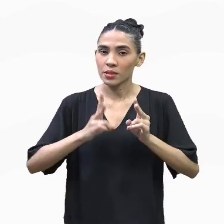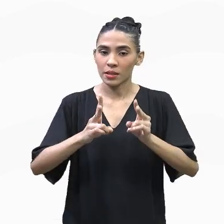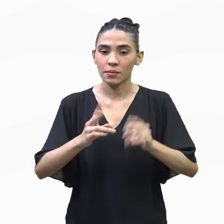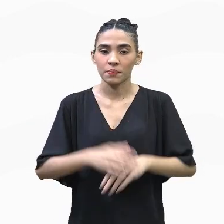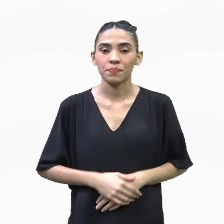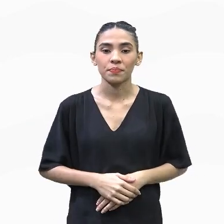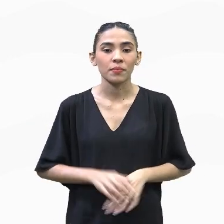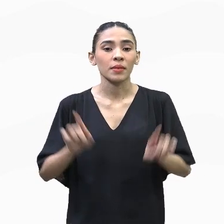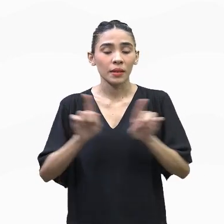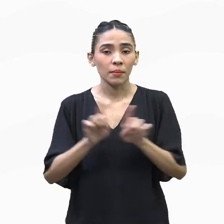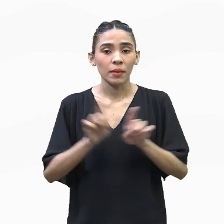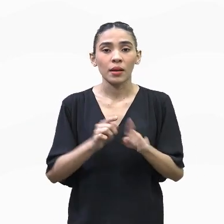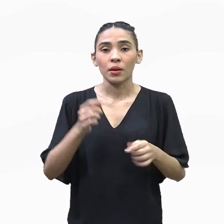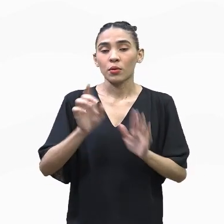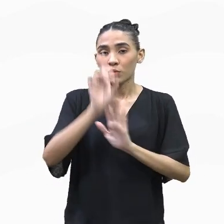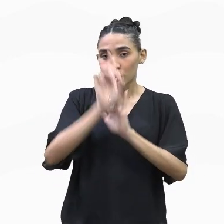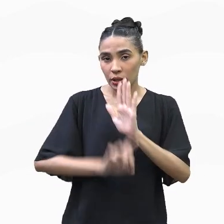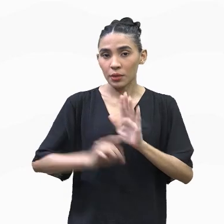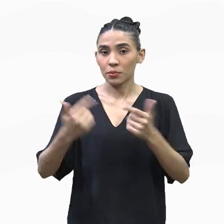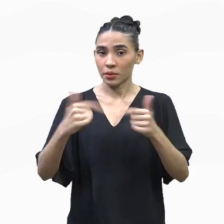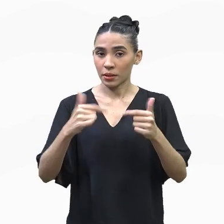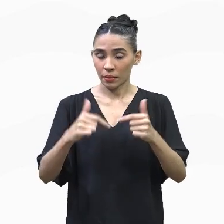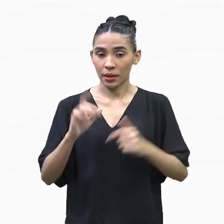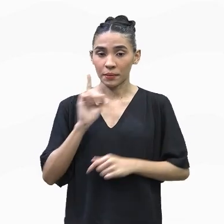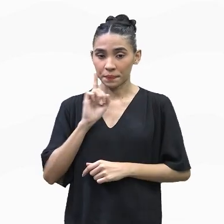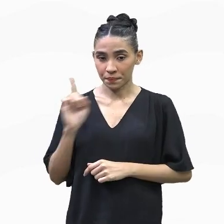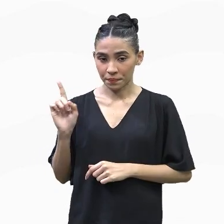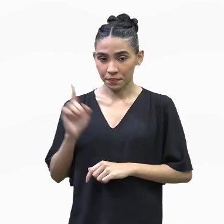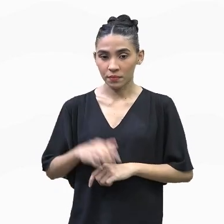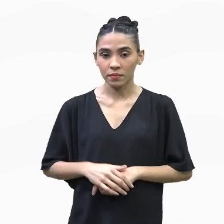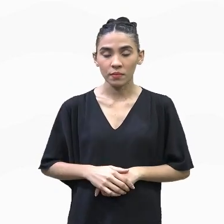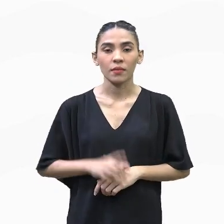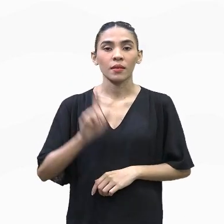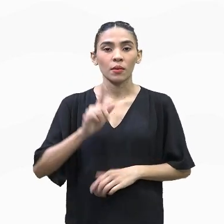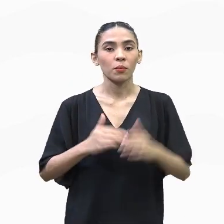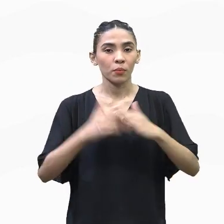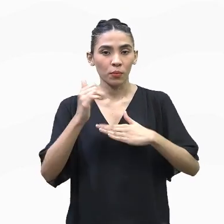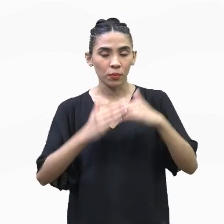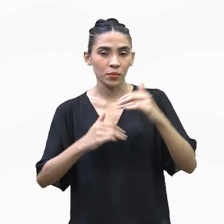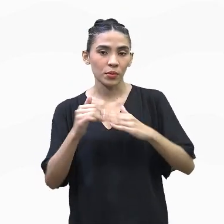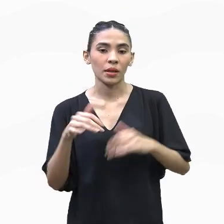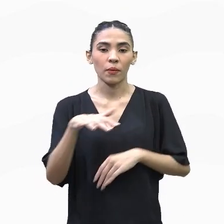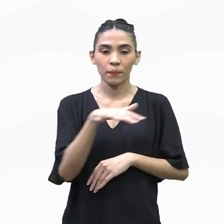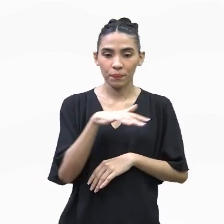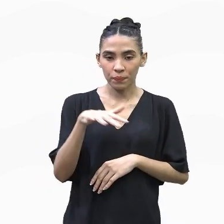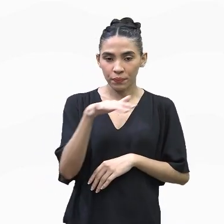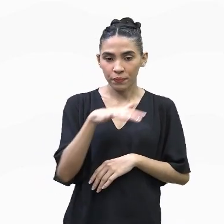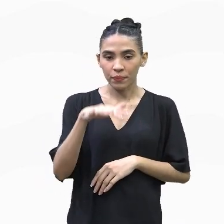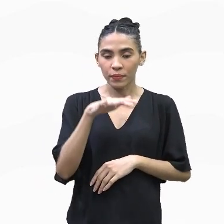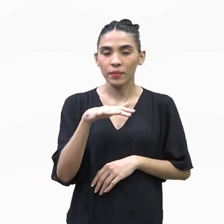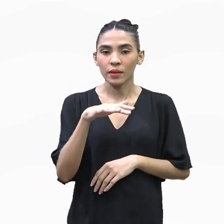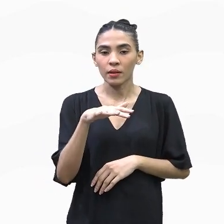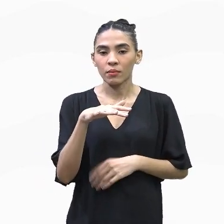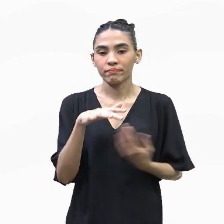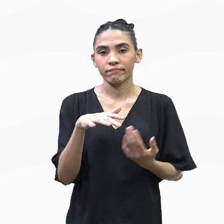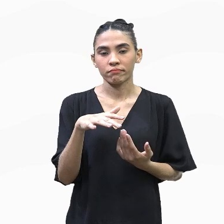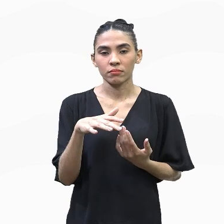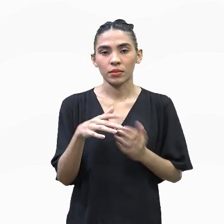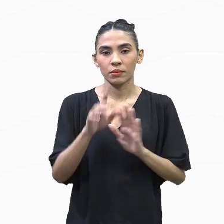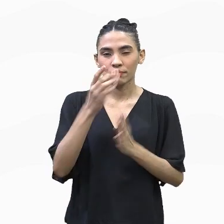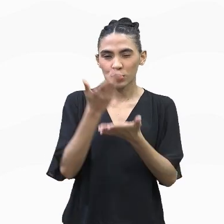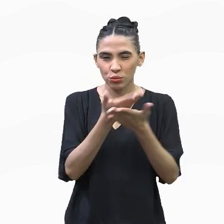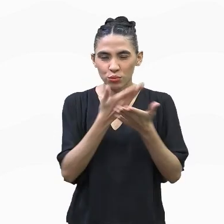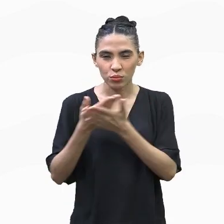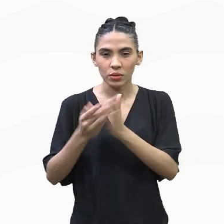também o direito do trabalho, exatamente. O direito do trabalho profissional que atua com essa área do direito, ele